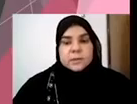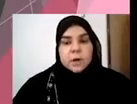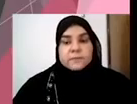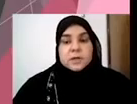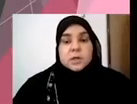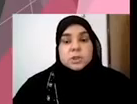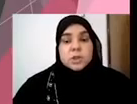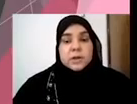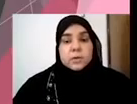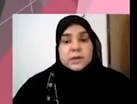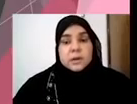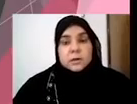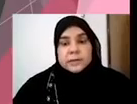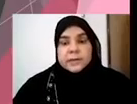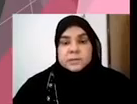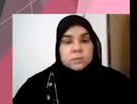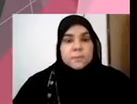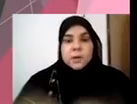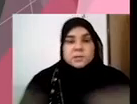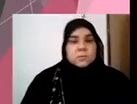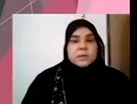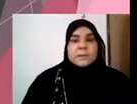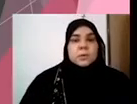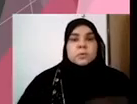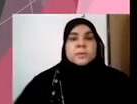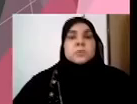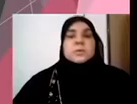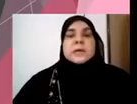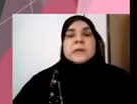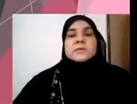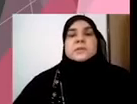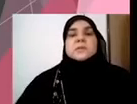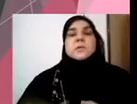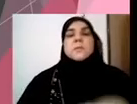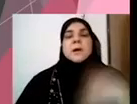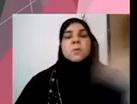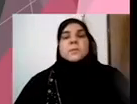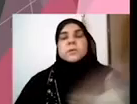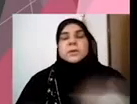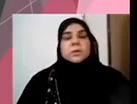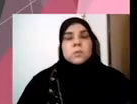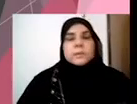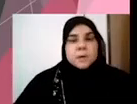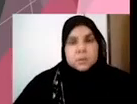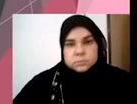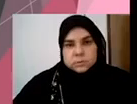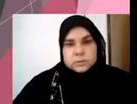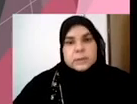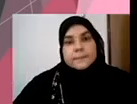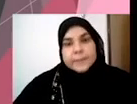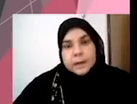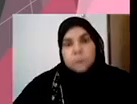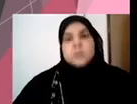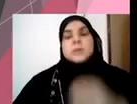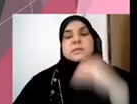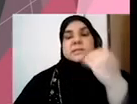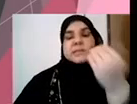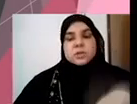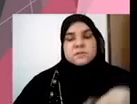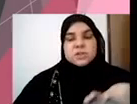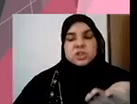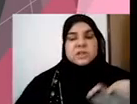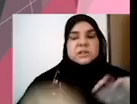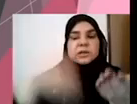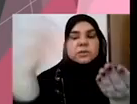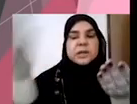10 a 19. Só que o que acontece? Eu não posso mudar meu número do nada, eu vou transformar o 1.000 em 1 e pronto. Não, se